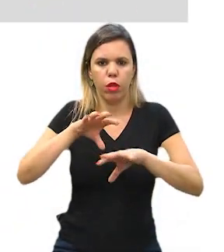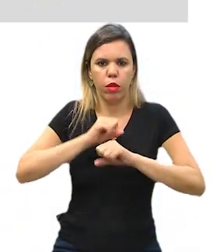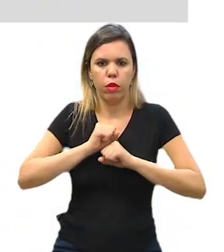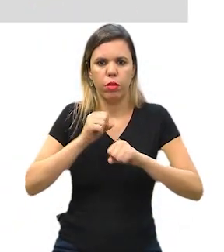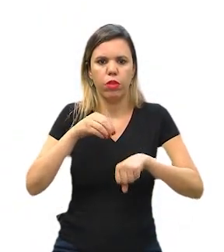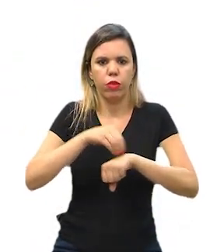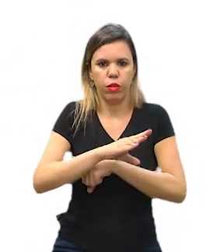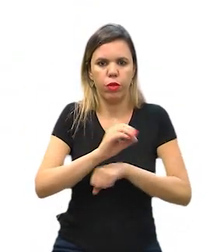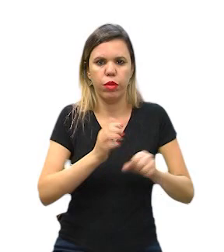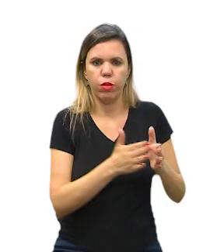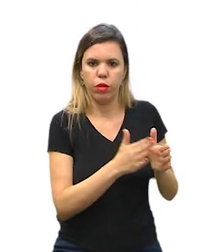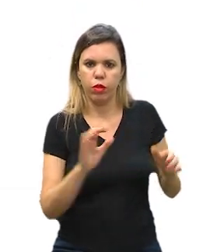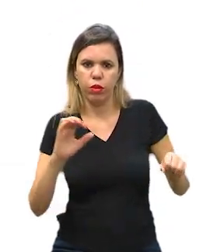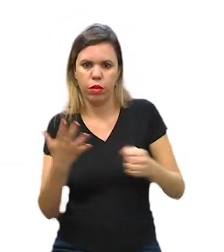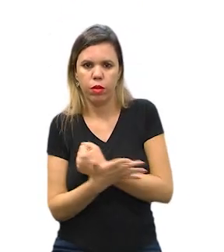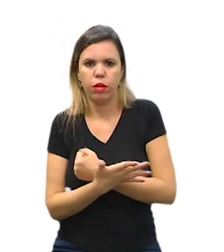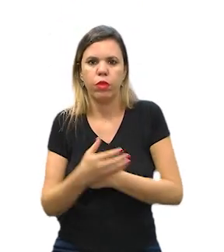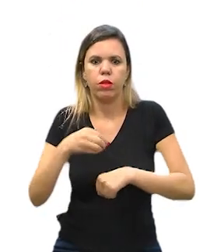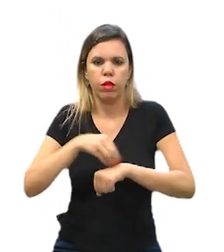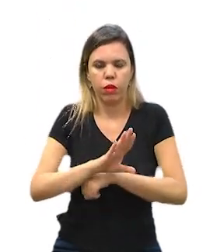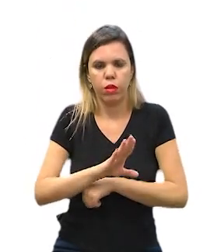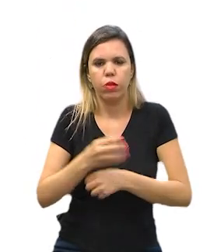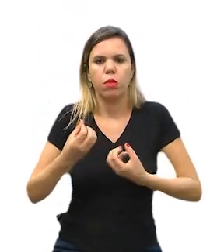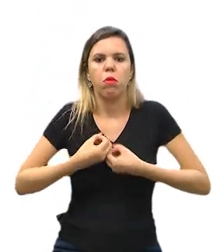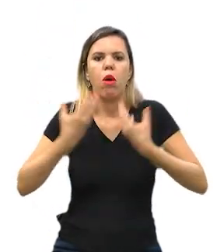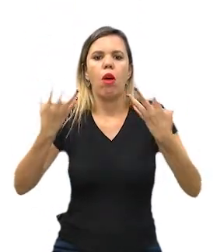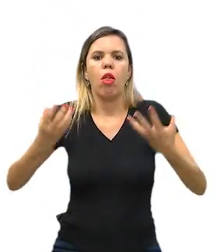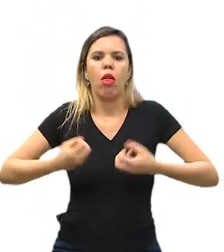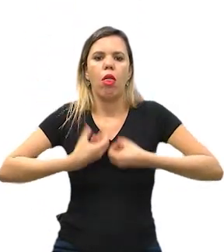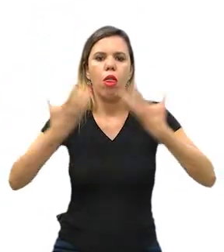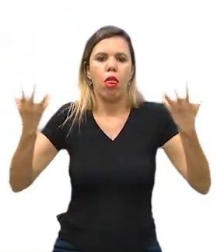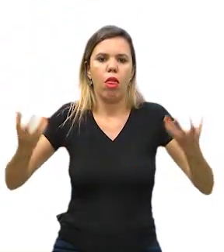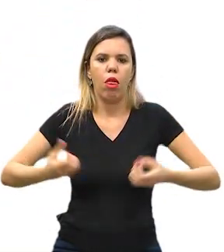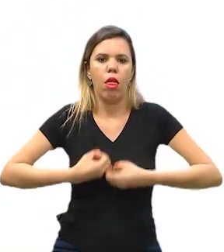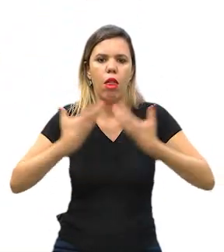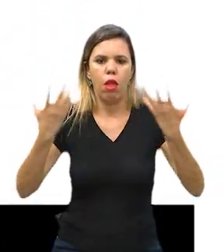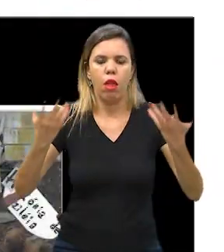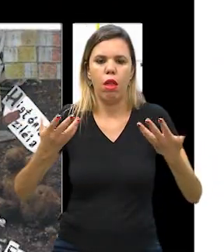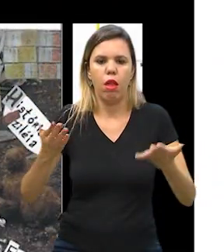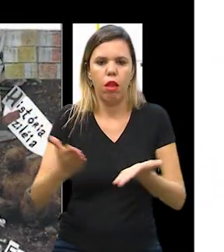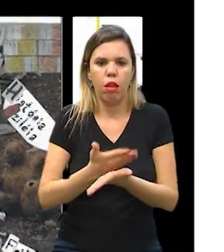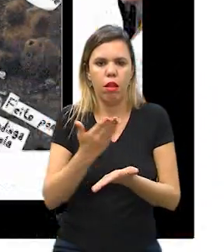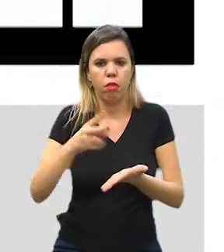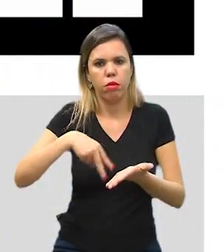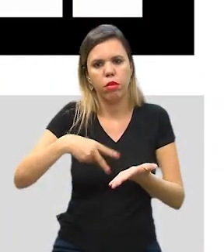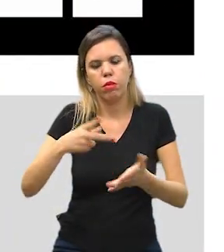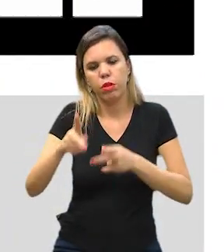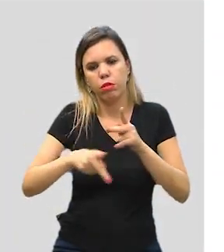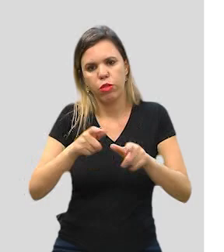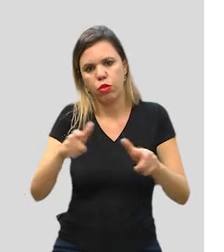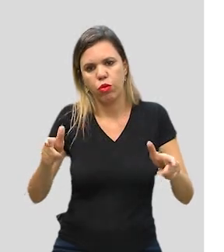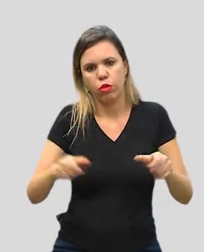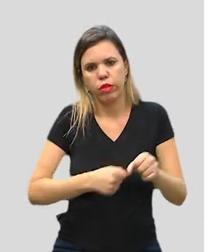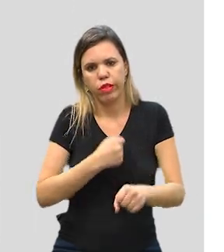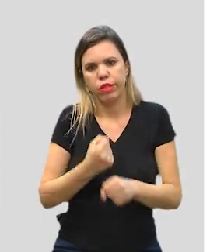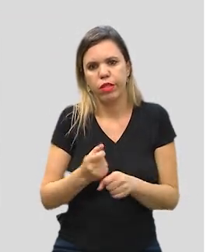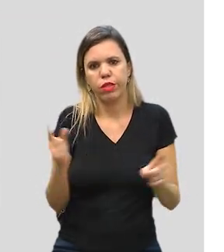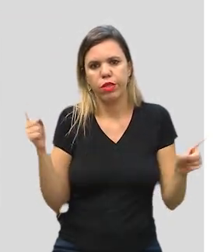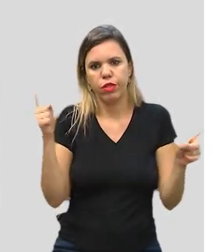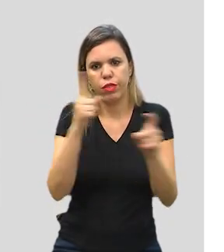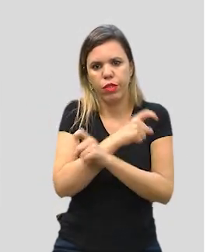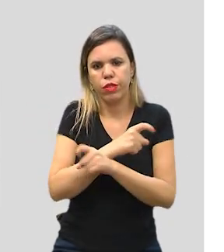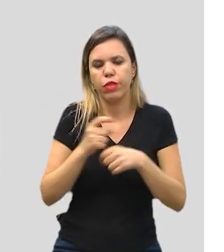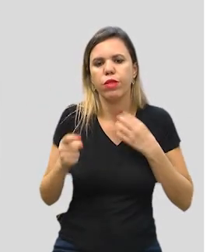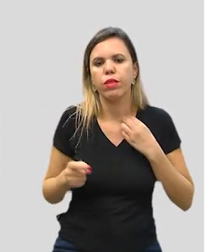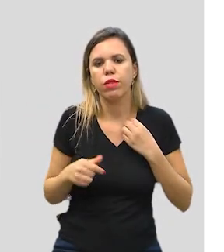na pandemia para trazer um pouco de poesia diária para as pessoas nesse ano tão difícil. Então, a